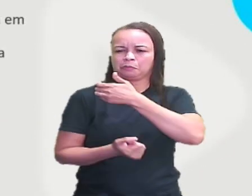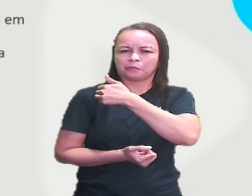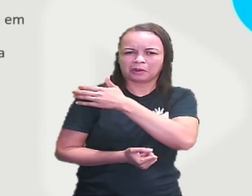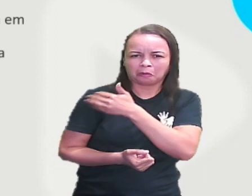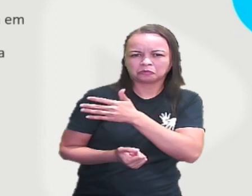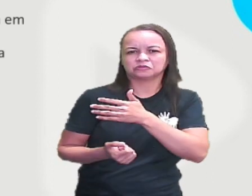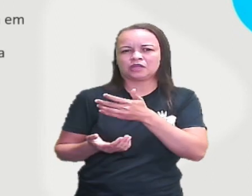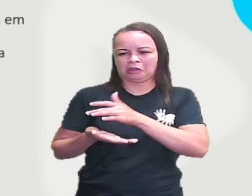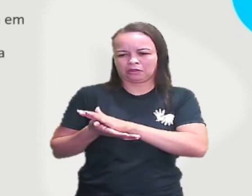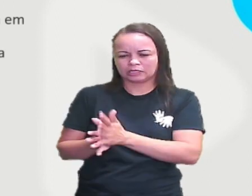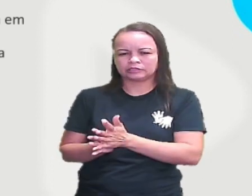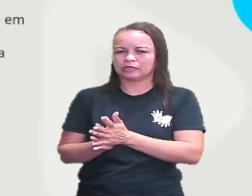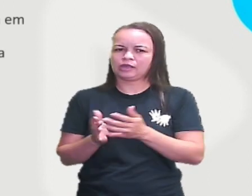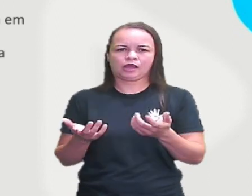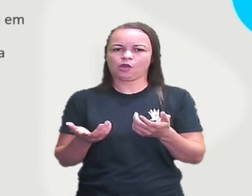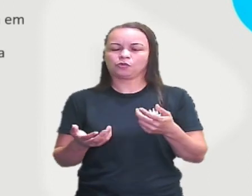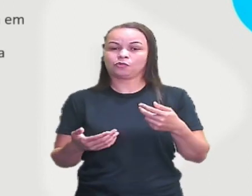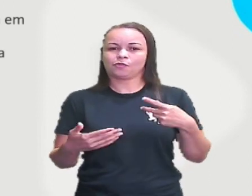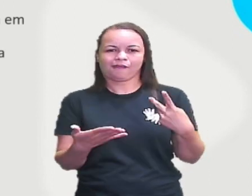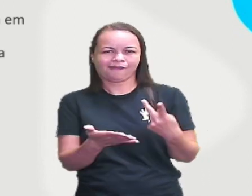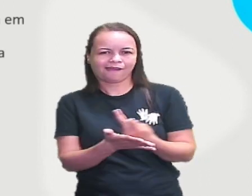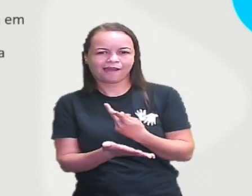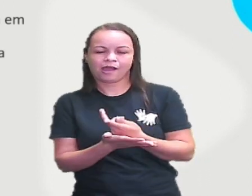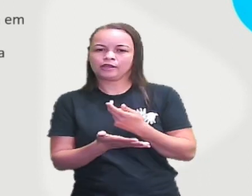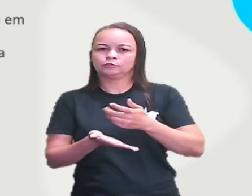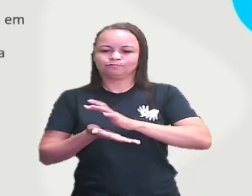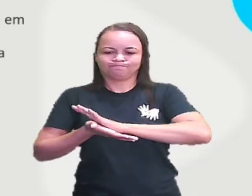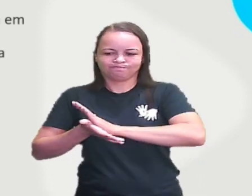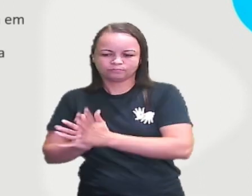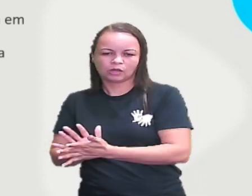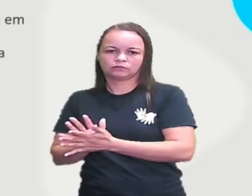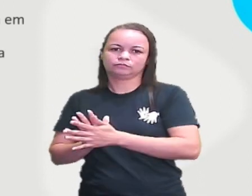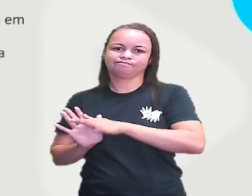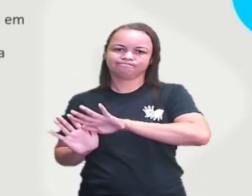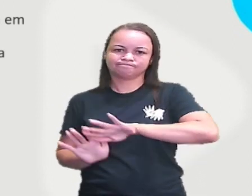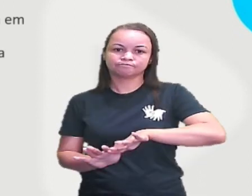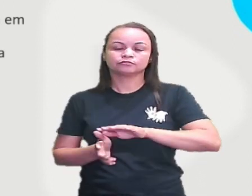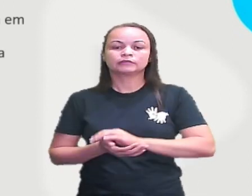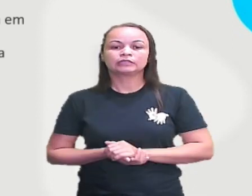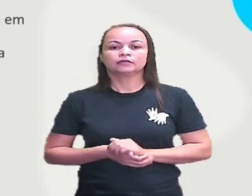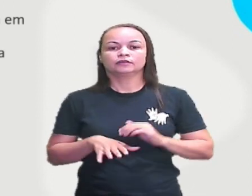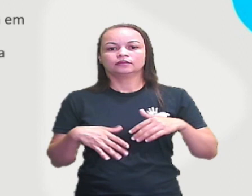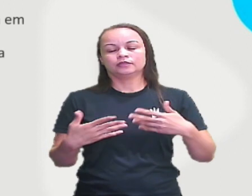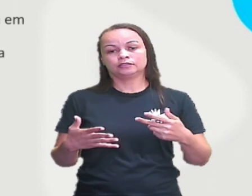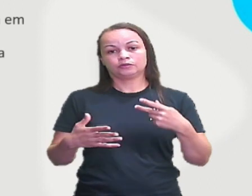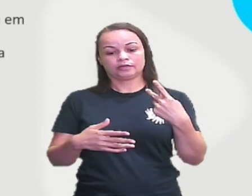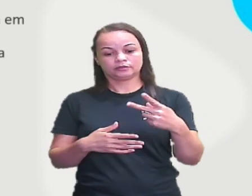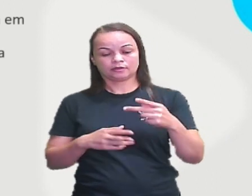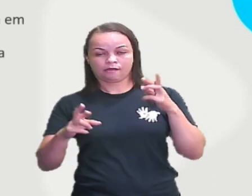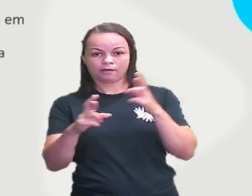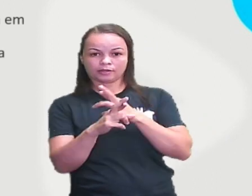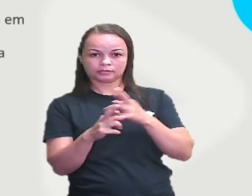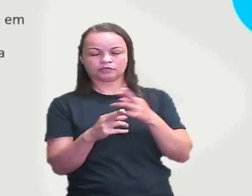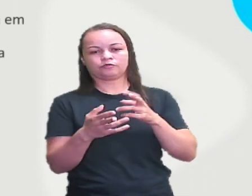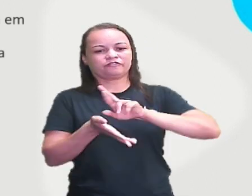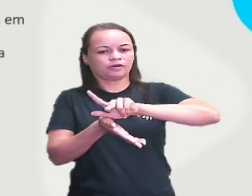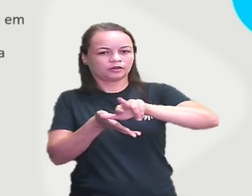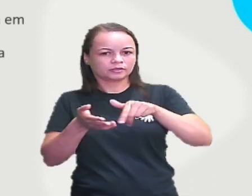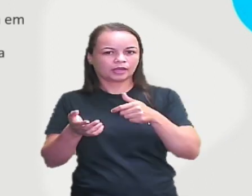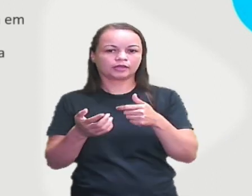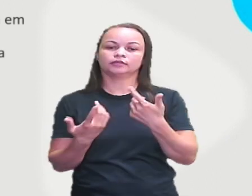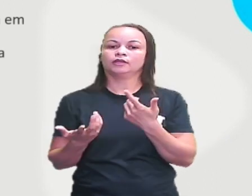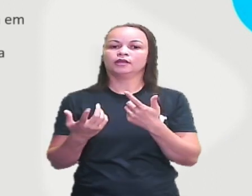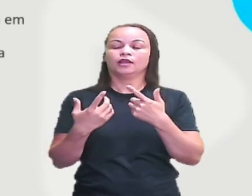que deve ser de fato, né, abolido e extirpado. As habilidades aqui é relacionar a variedade linguística utilizada